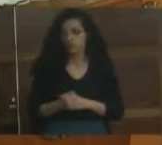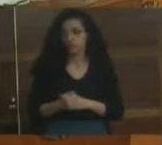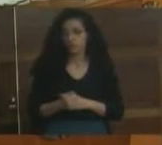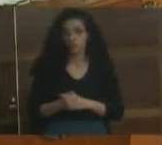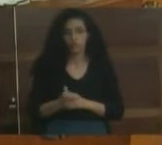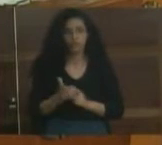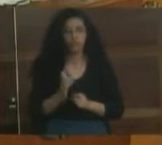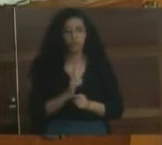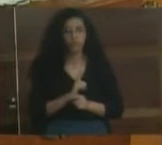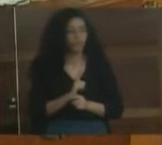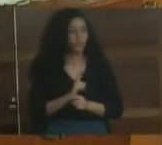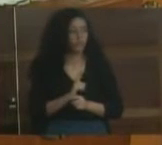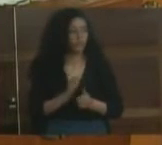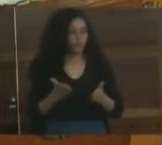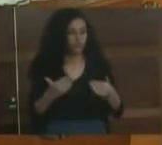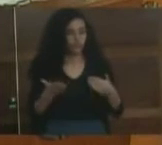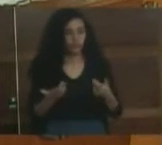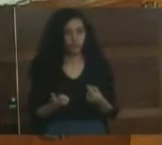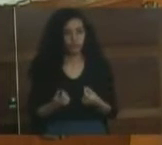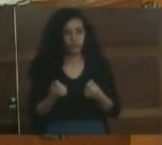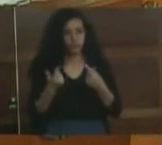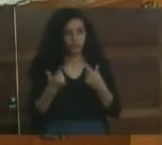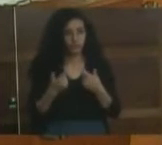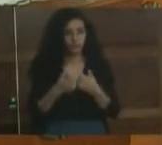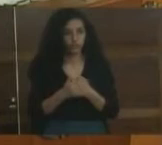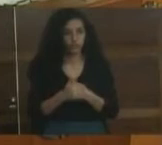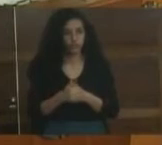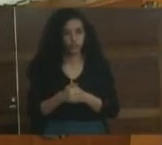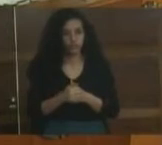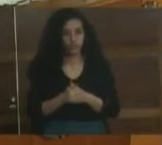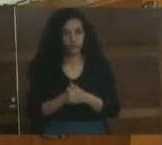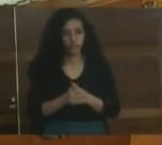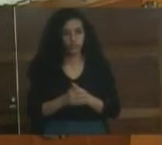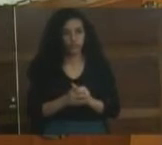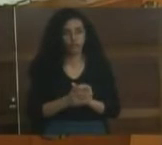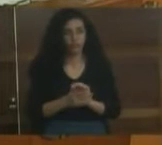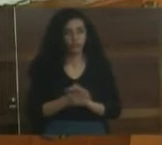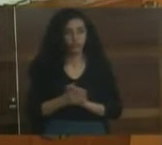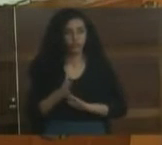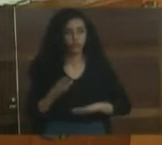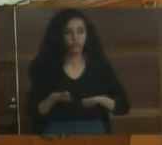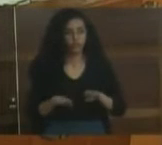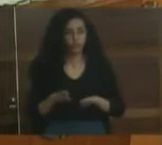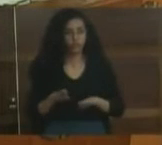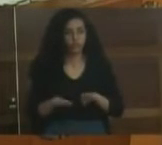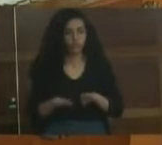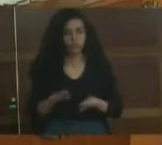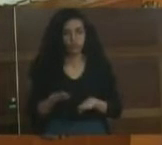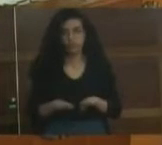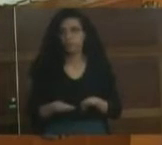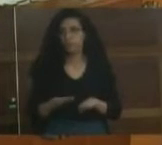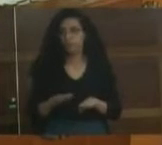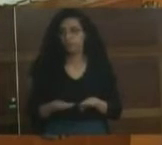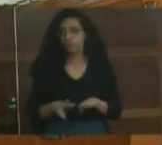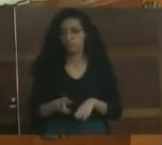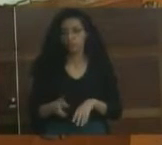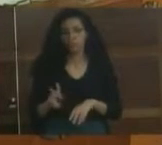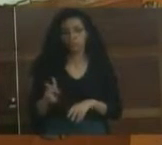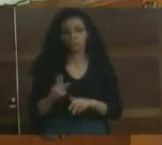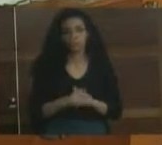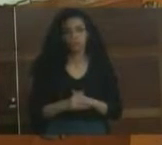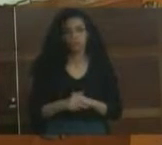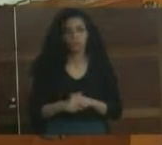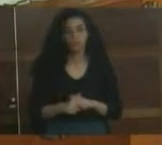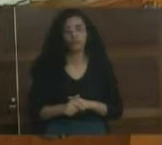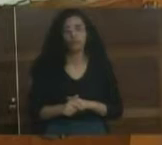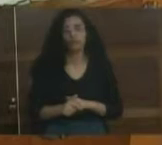temos arrecadação de receitas tributárias nossa questão de uma o equilíbrio e uma mexida constantemente